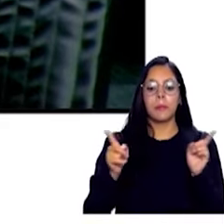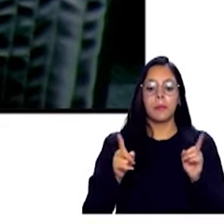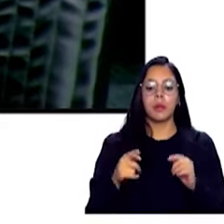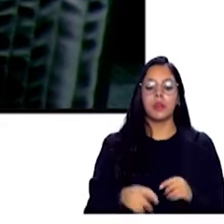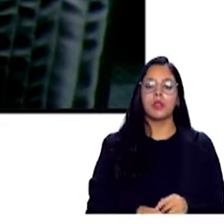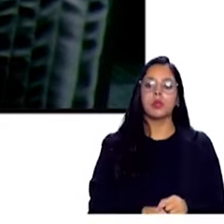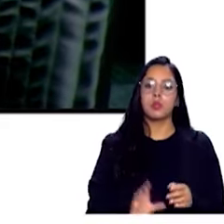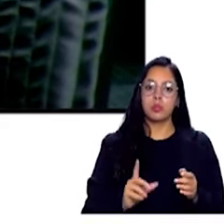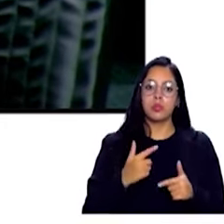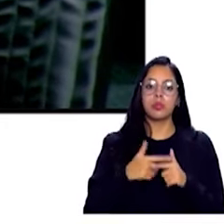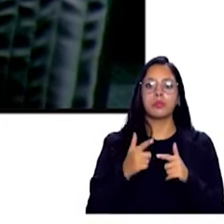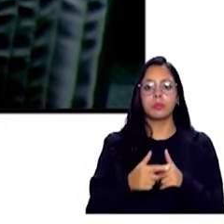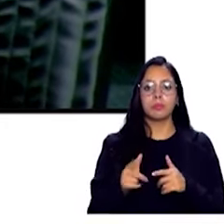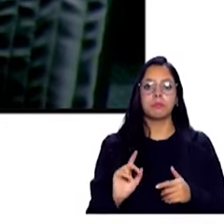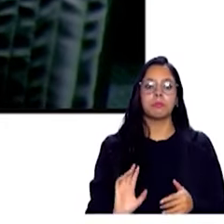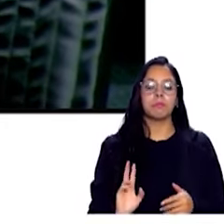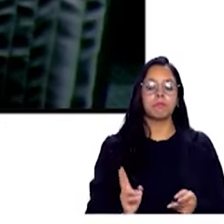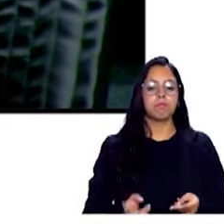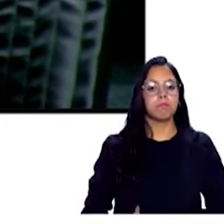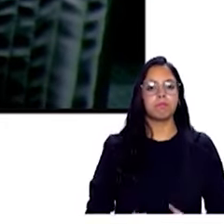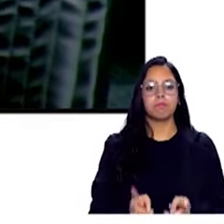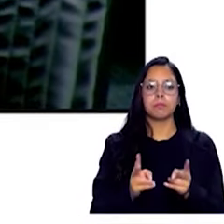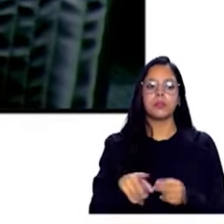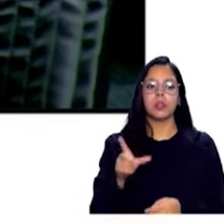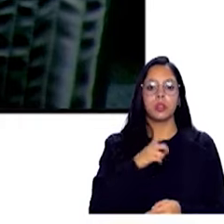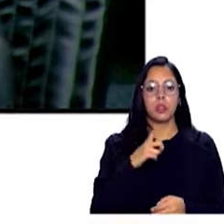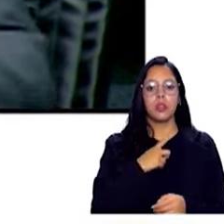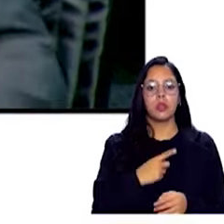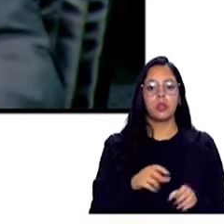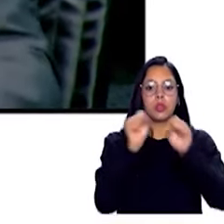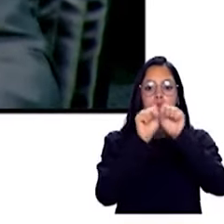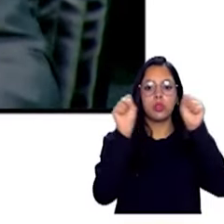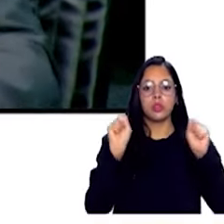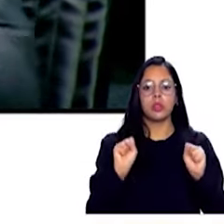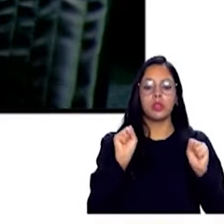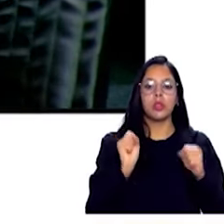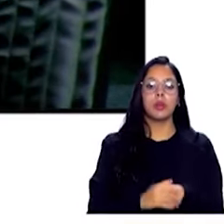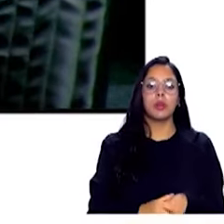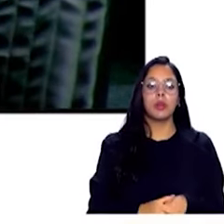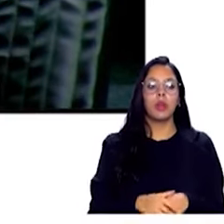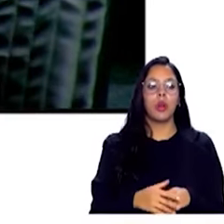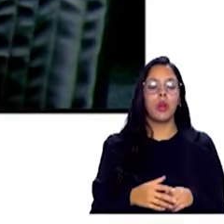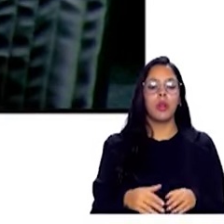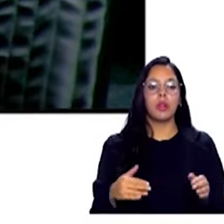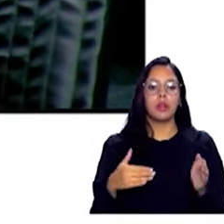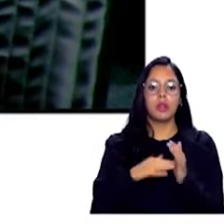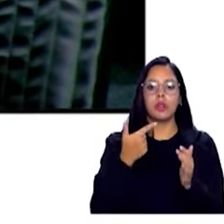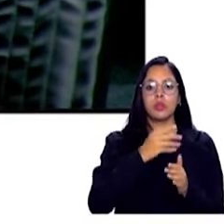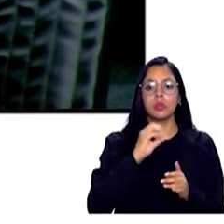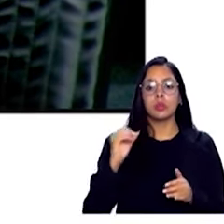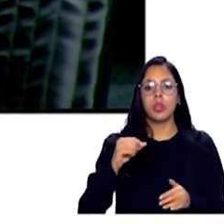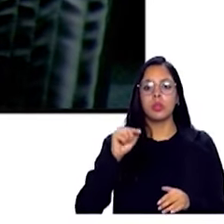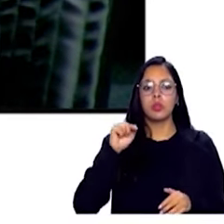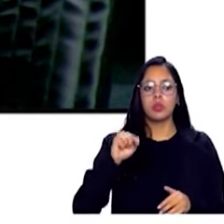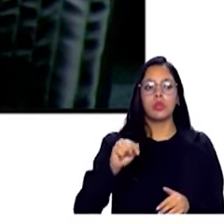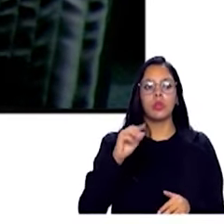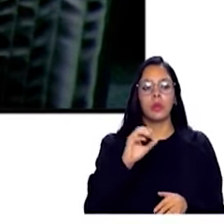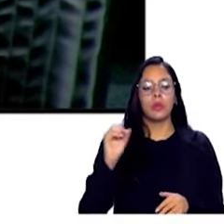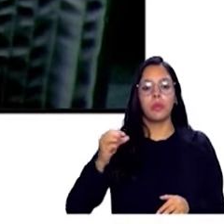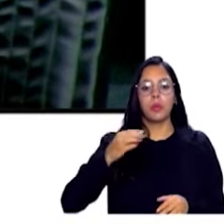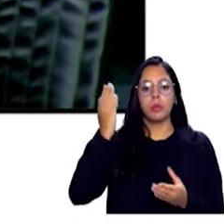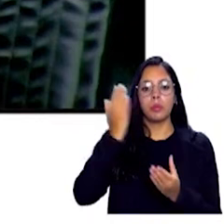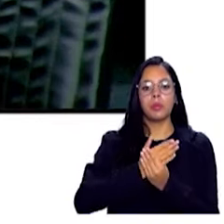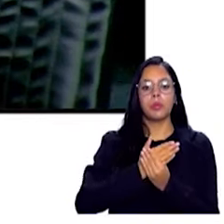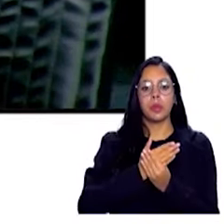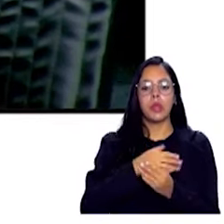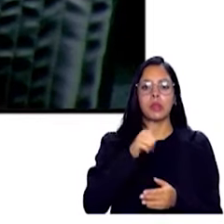existindo e a gente vai continuar tendo um sistema inviável com 200.000 casos com 100.000 casos então ainda que